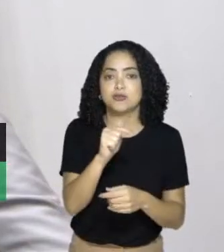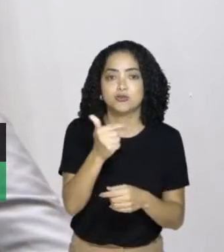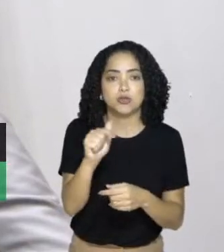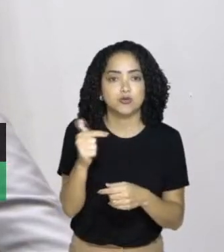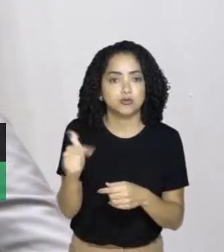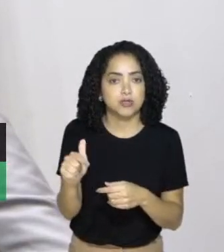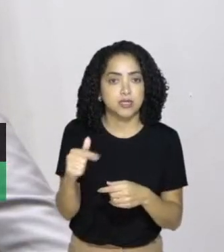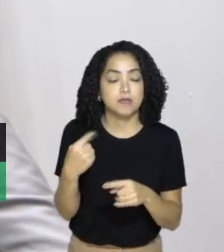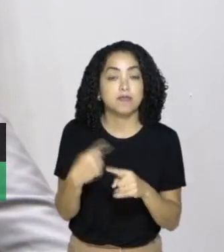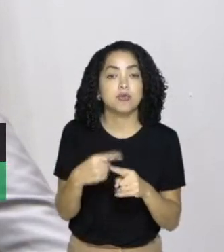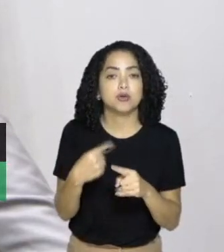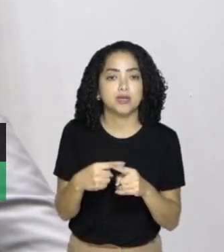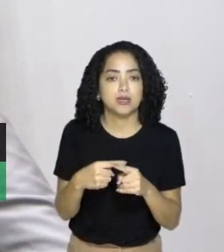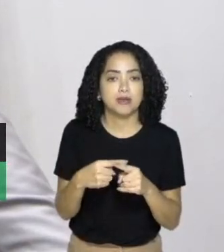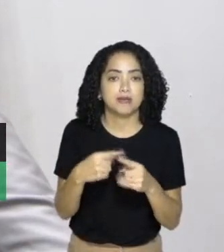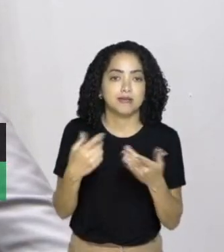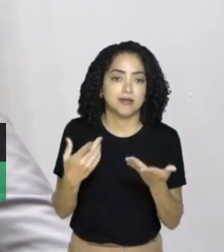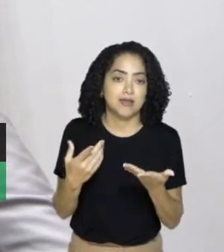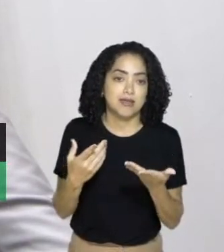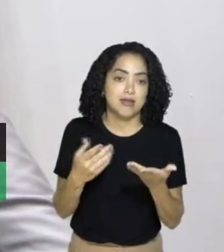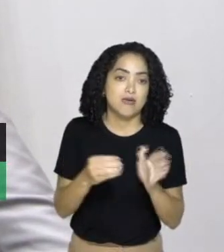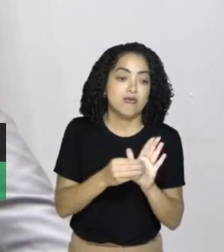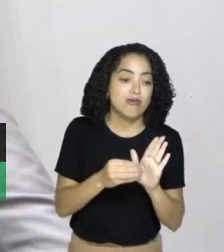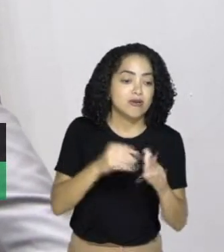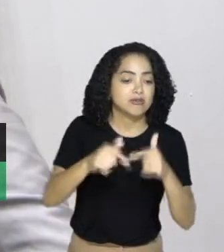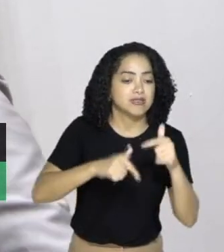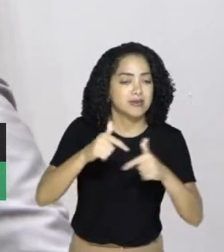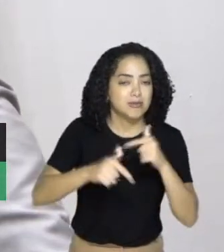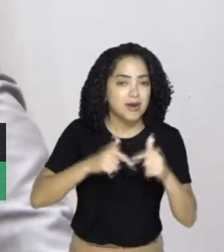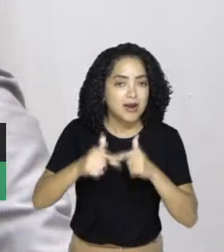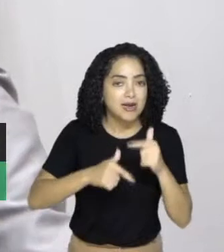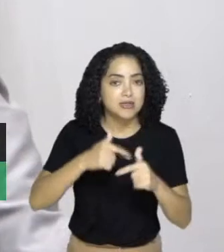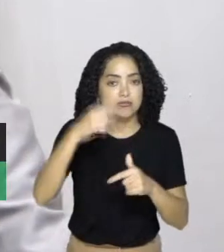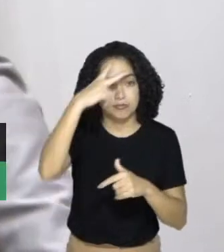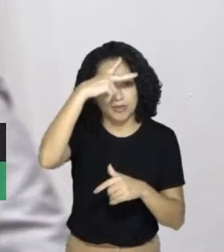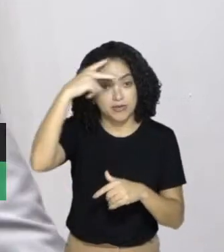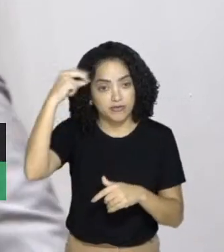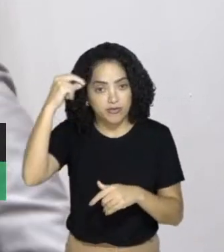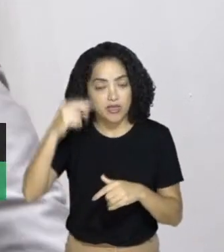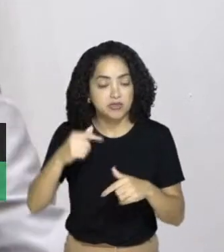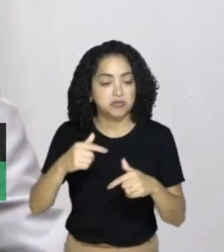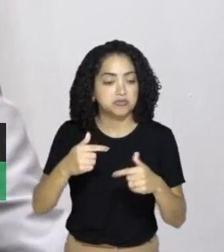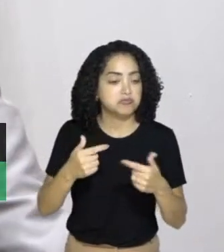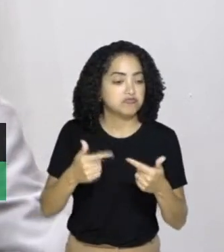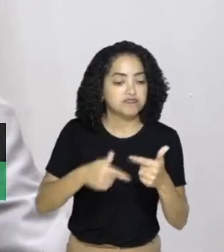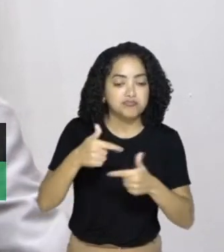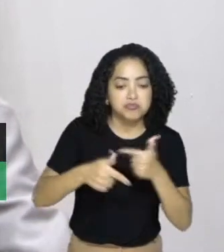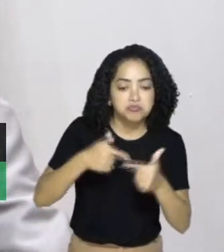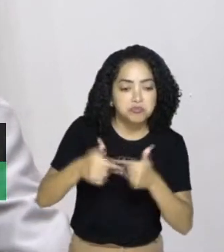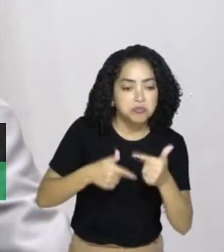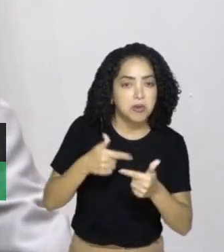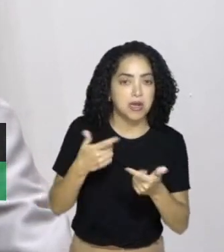de um prefeito não trabalha. Porque uma porcaria de um governador não se preocupou.